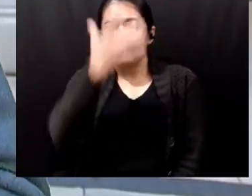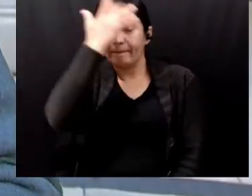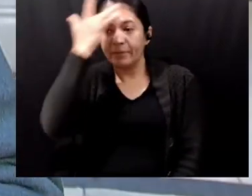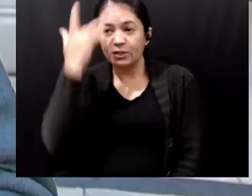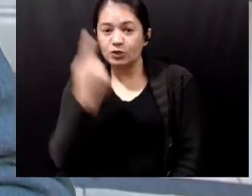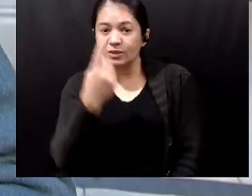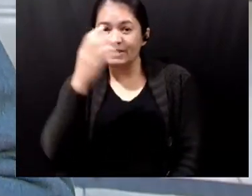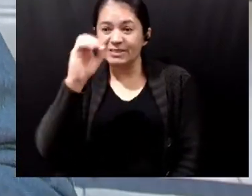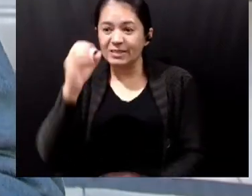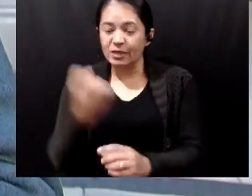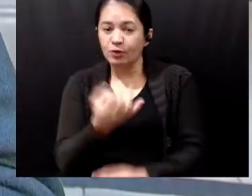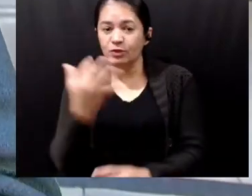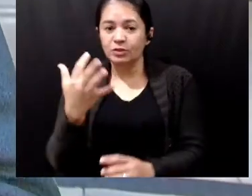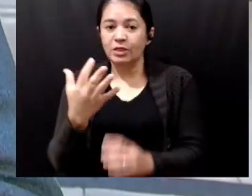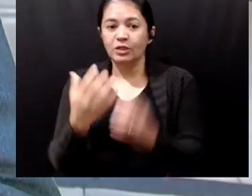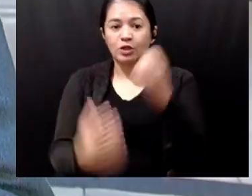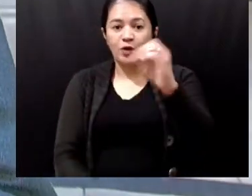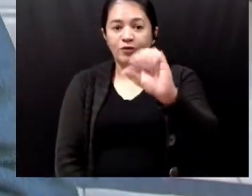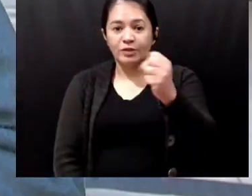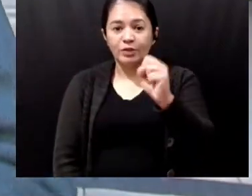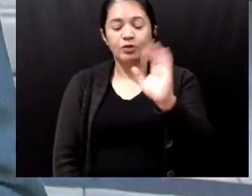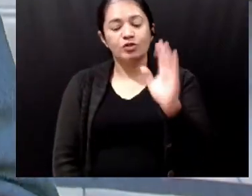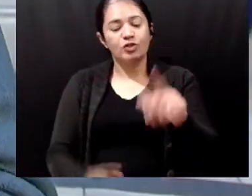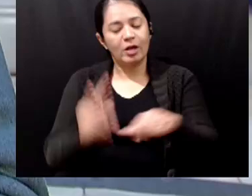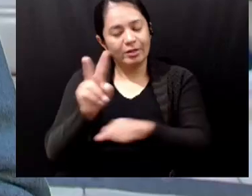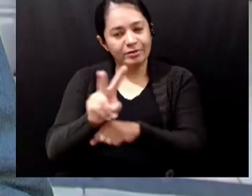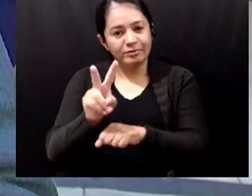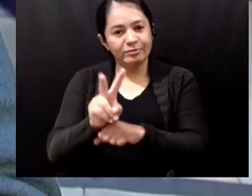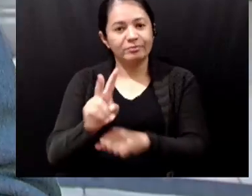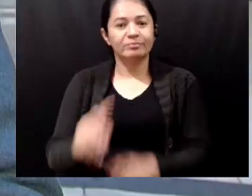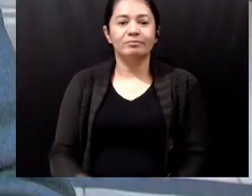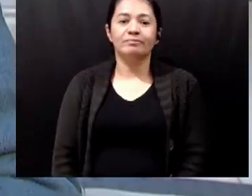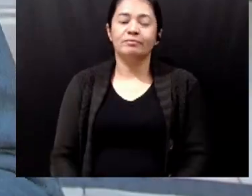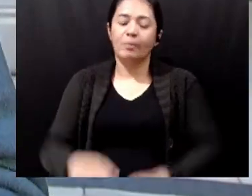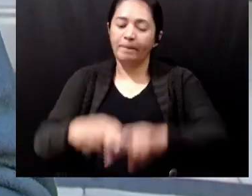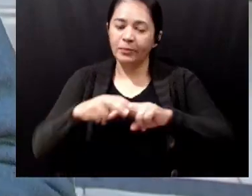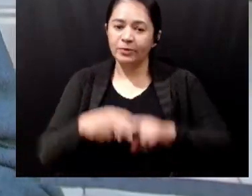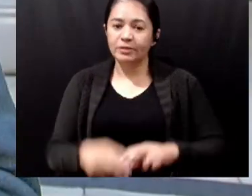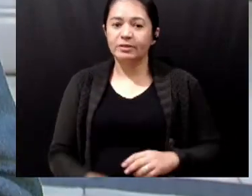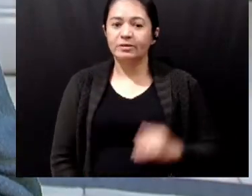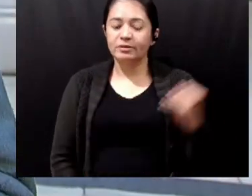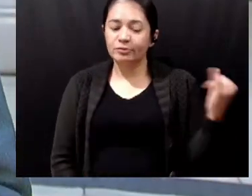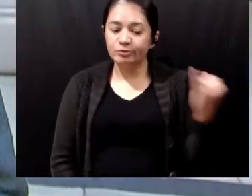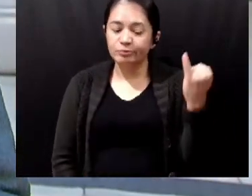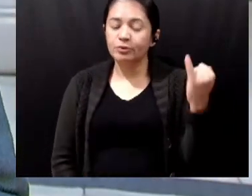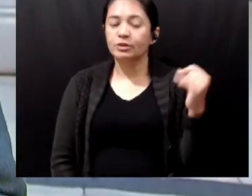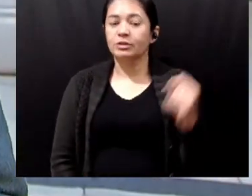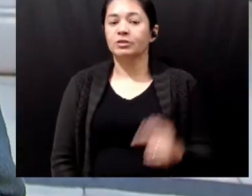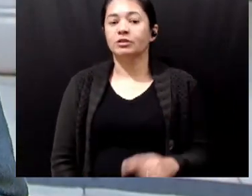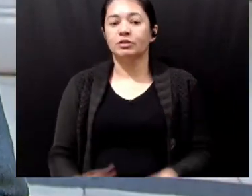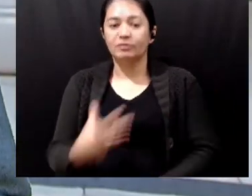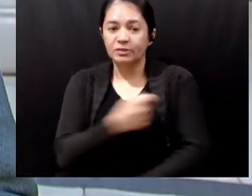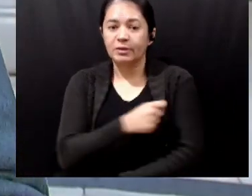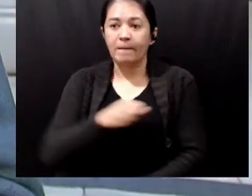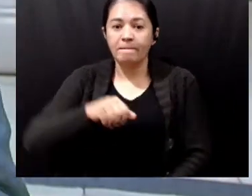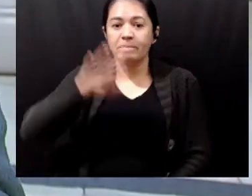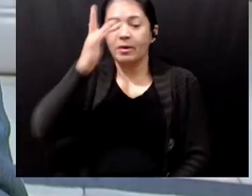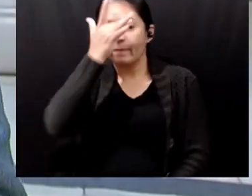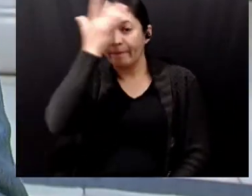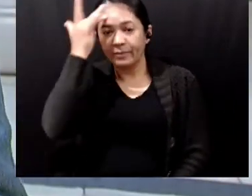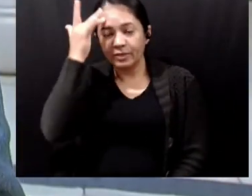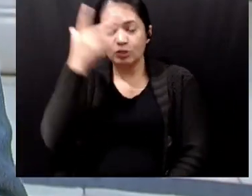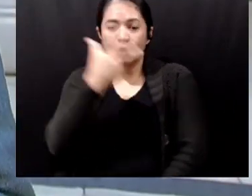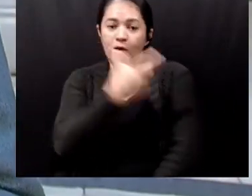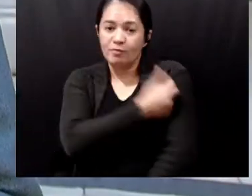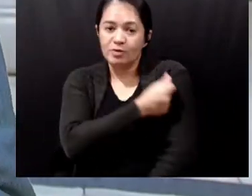ficam protegidas, mas 2 não ficam. Por isso que é a nossa preocupação. Quanto mais pessoas estiverem vacinadas,